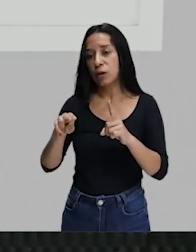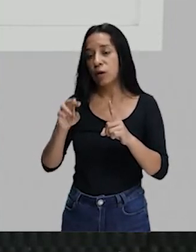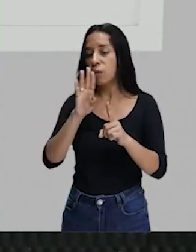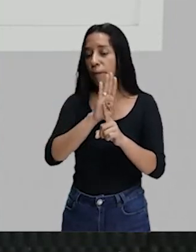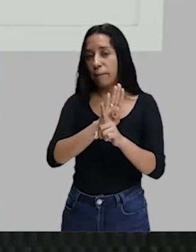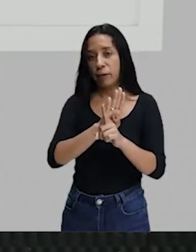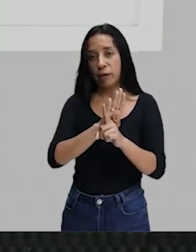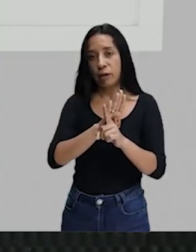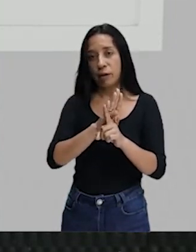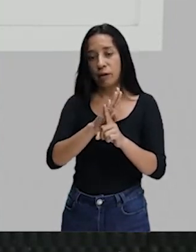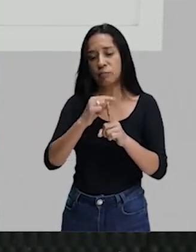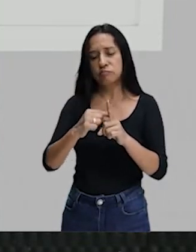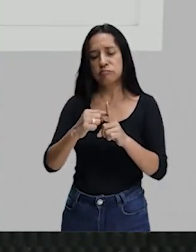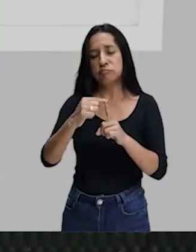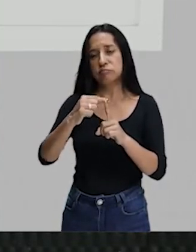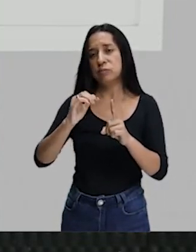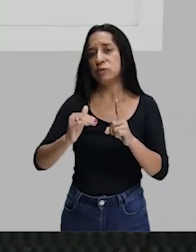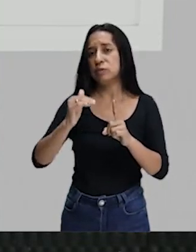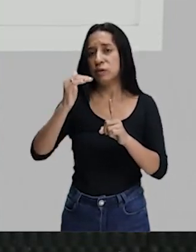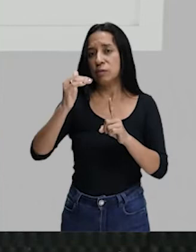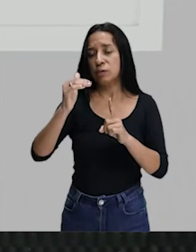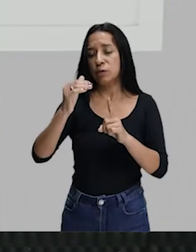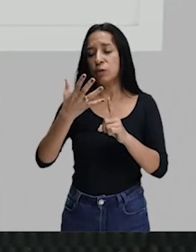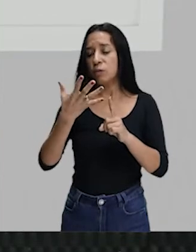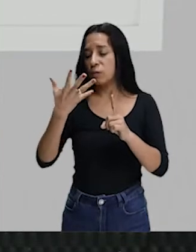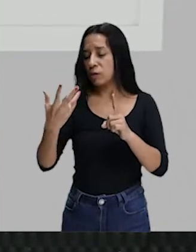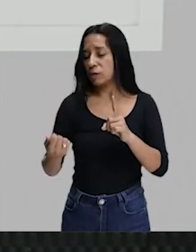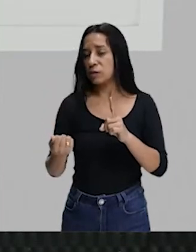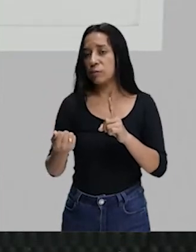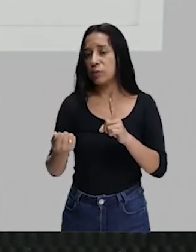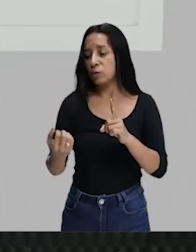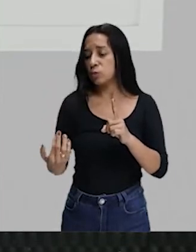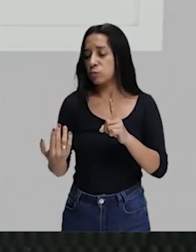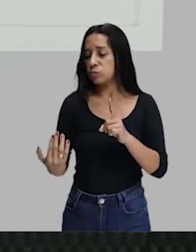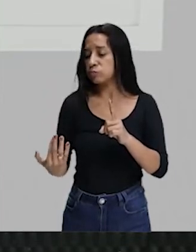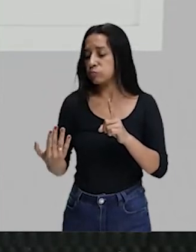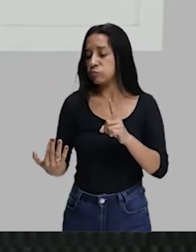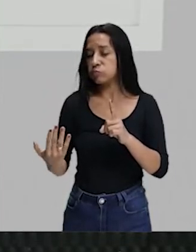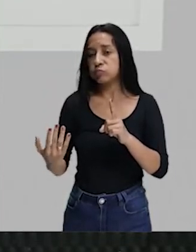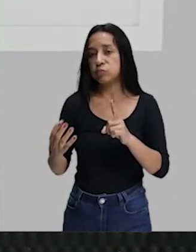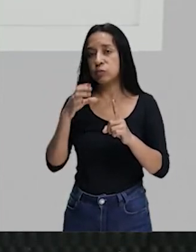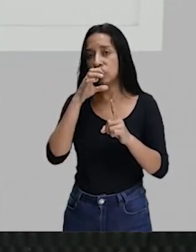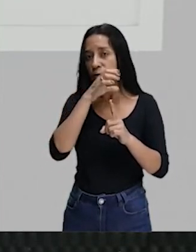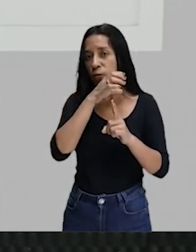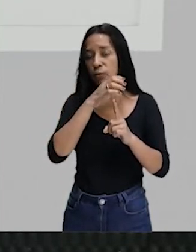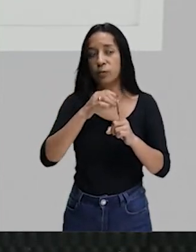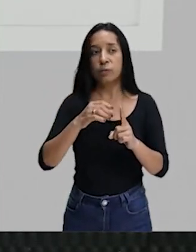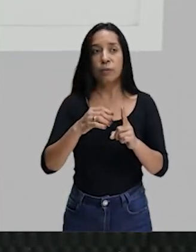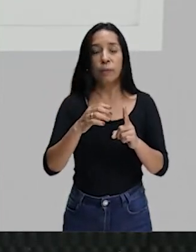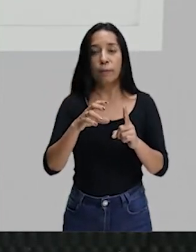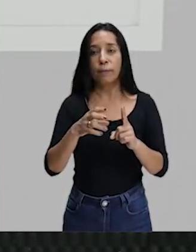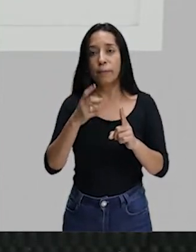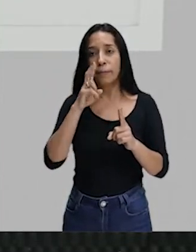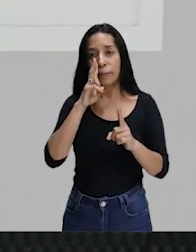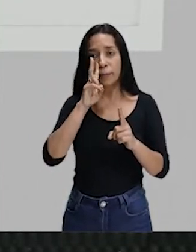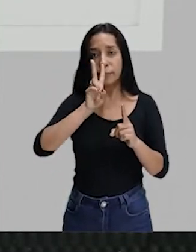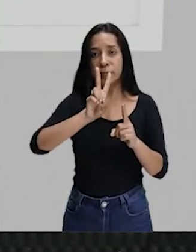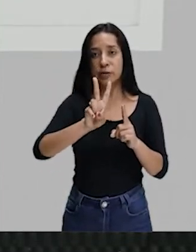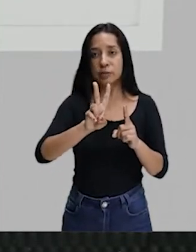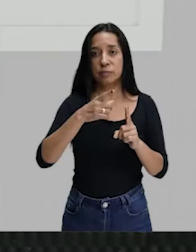maior, porque é onde está recebendo calor. Certo? Então nós vamos perceber que vai haver aqui,